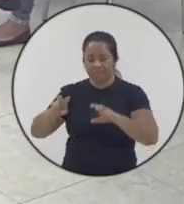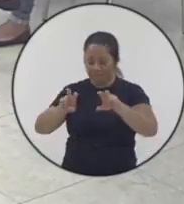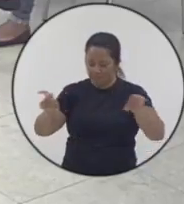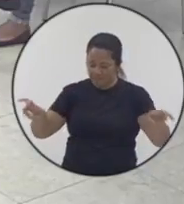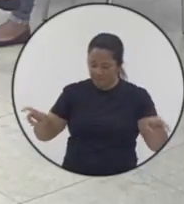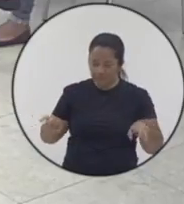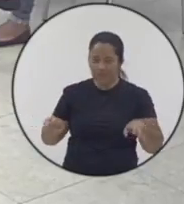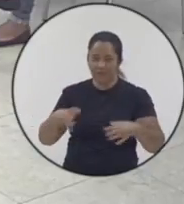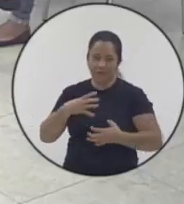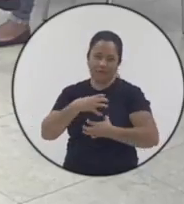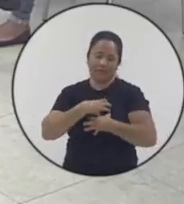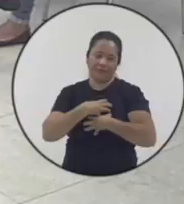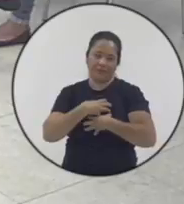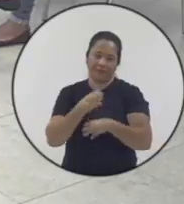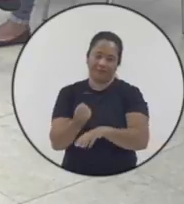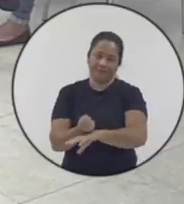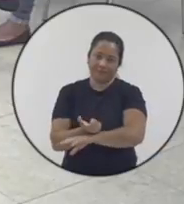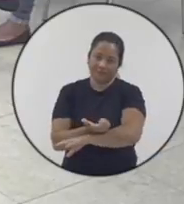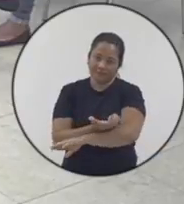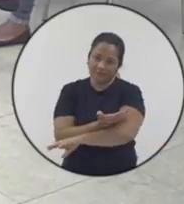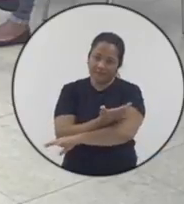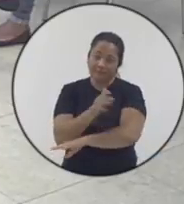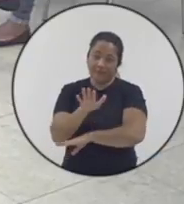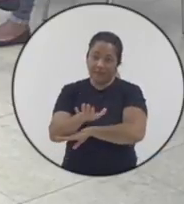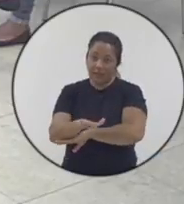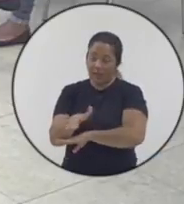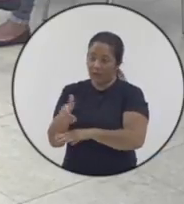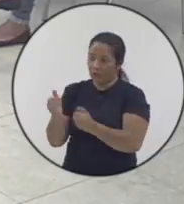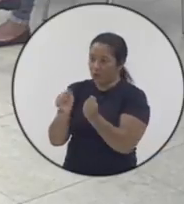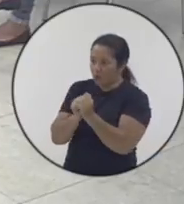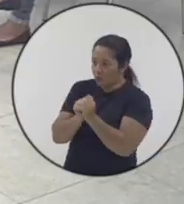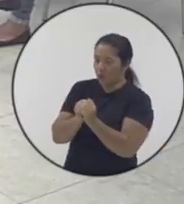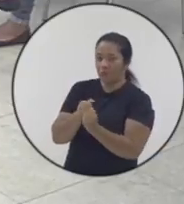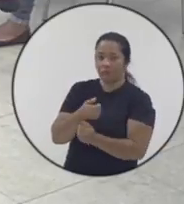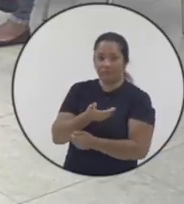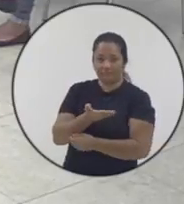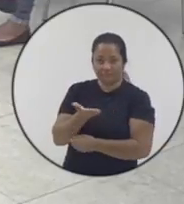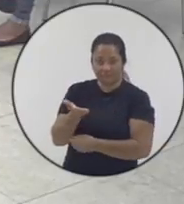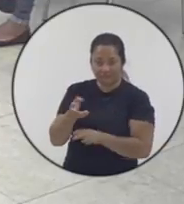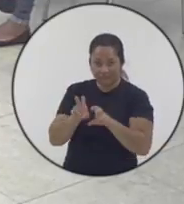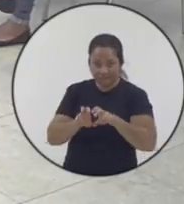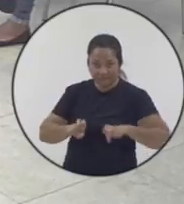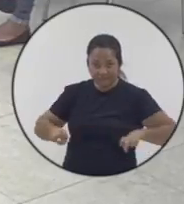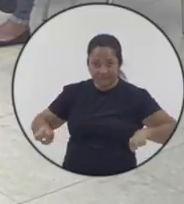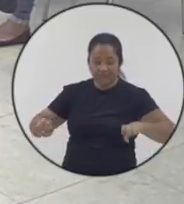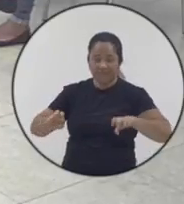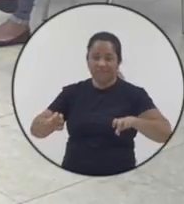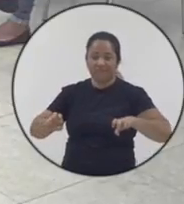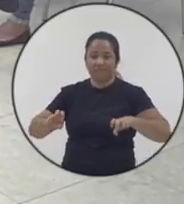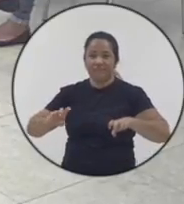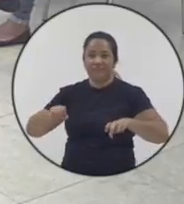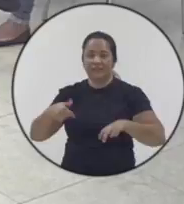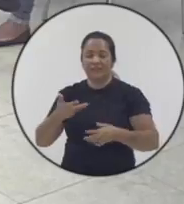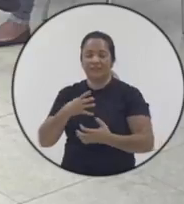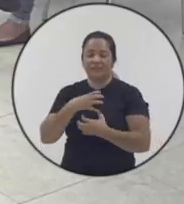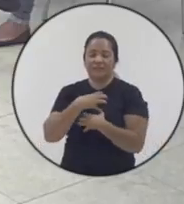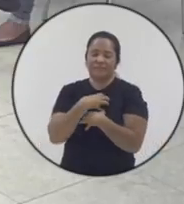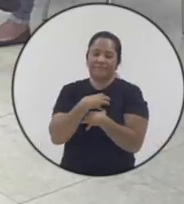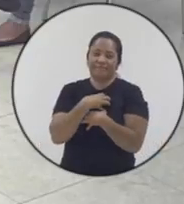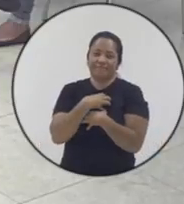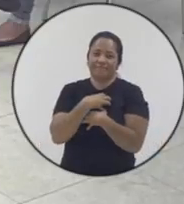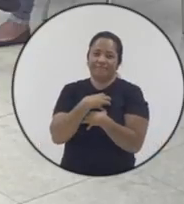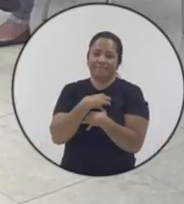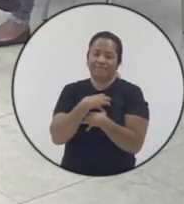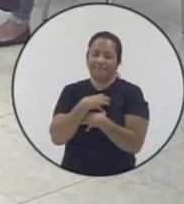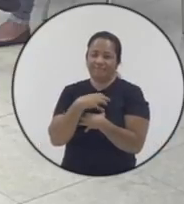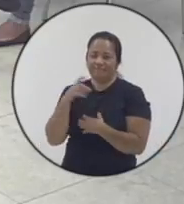sinto extremamente emocionada de estar aqui nessa tarde hoje com vocês. Enfim, depois dessas construções coletivas, me sinto bem tocada a partir da fala